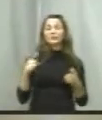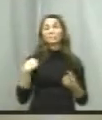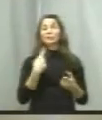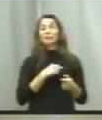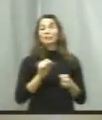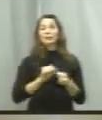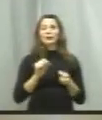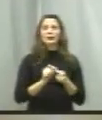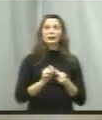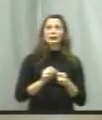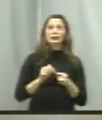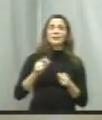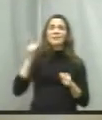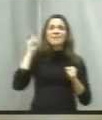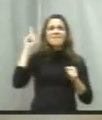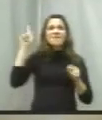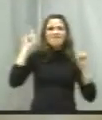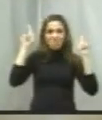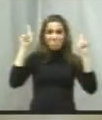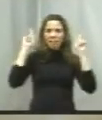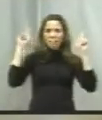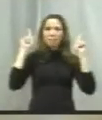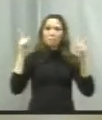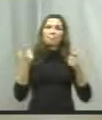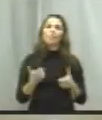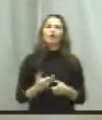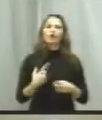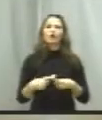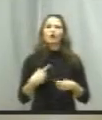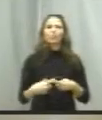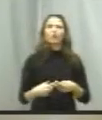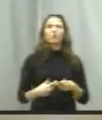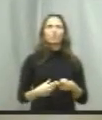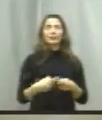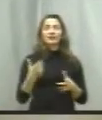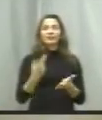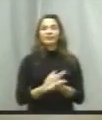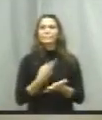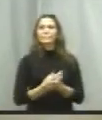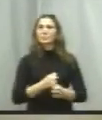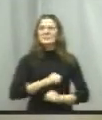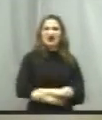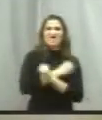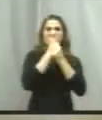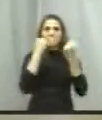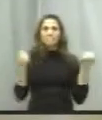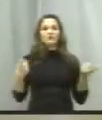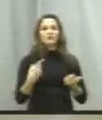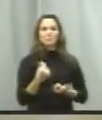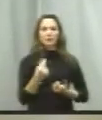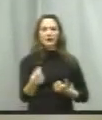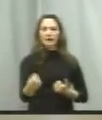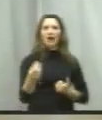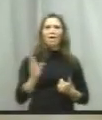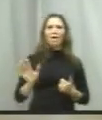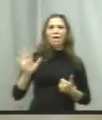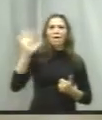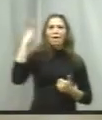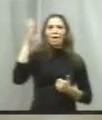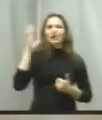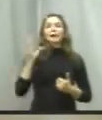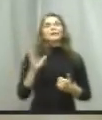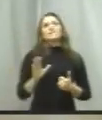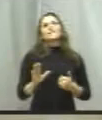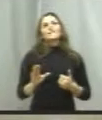ao esporte. Tem vários técnicos aderindo a isso comigo, porque é impossível gastar uma fortuna, um investimento